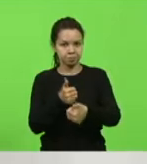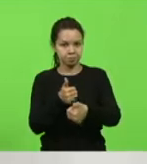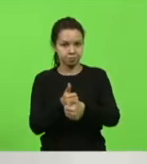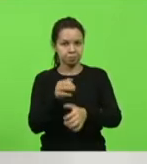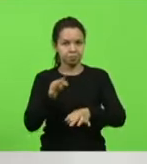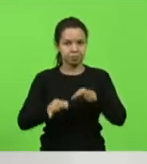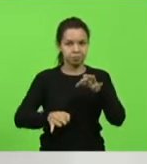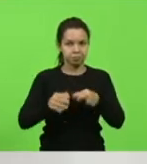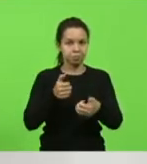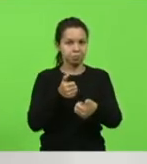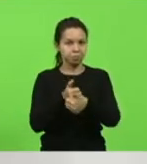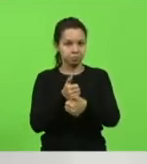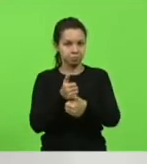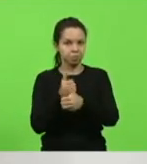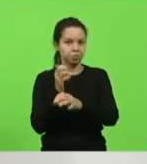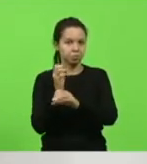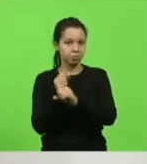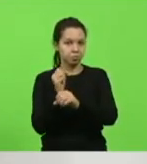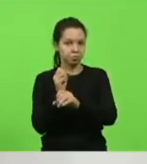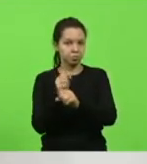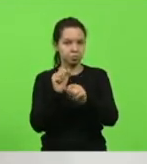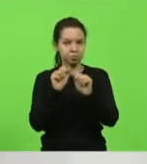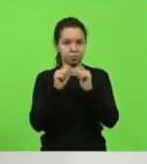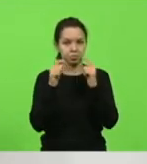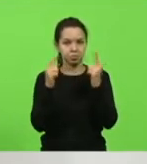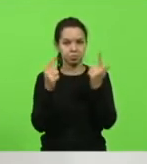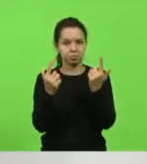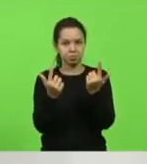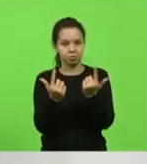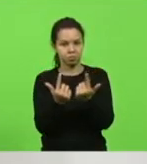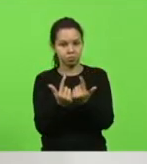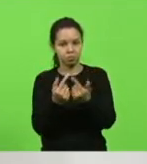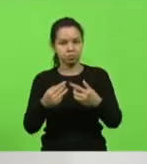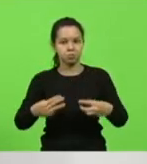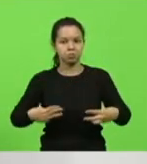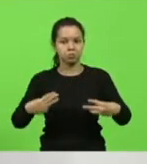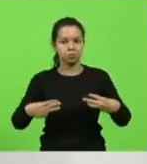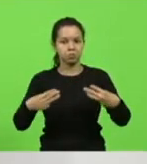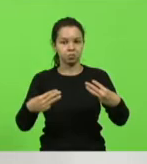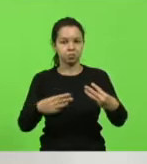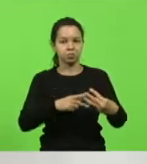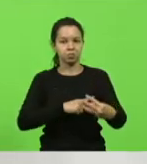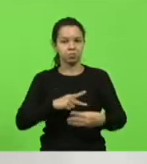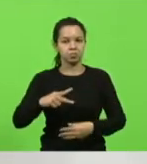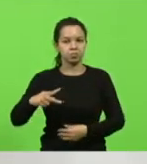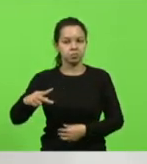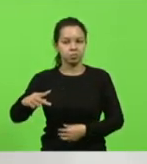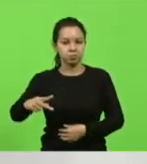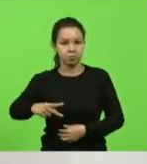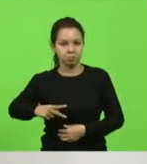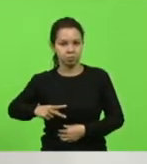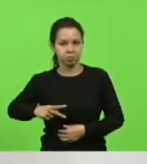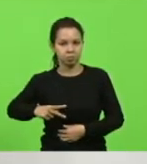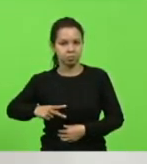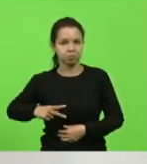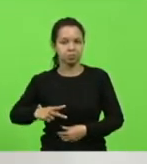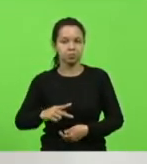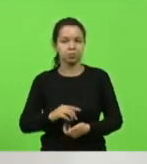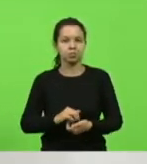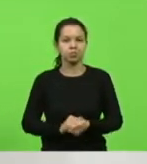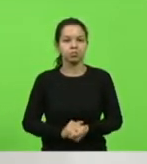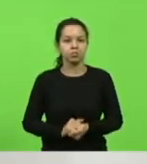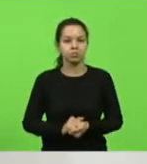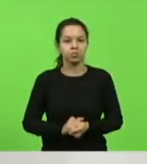de Contas à Assembleia Legislativa e Ministério Público de contas tal instrumento reforça